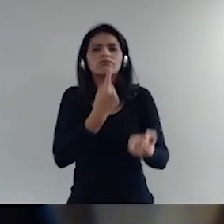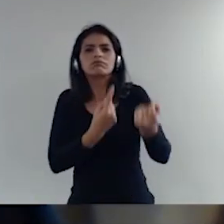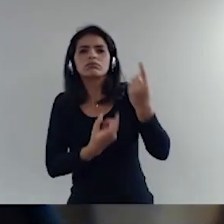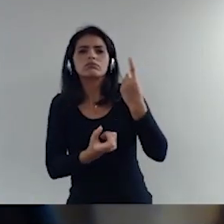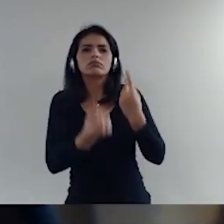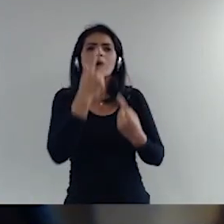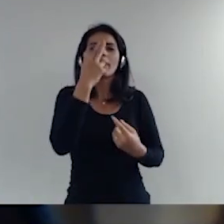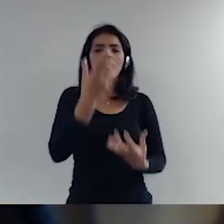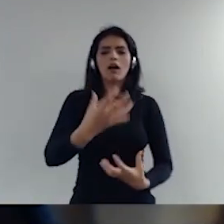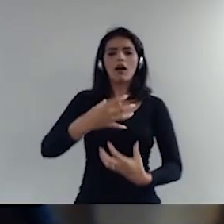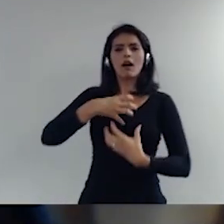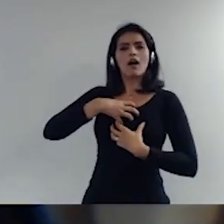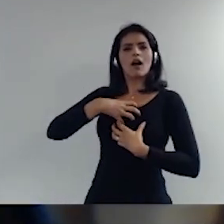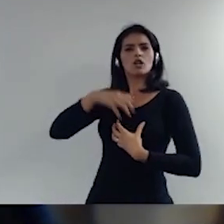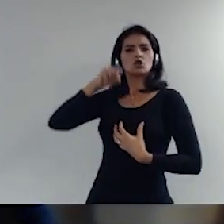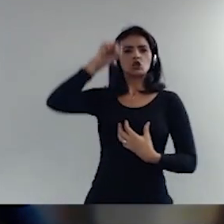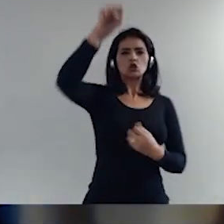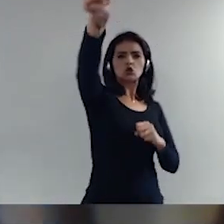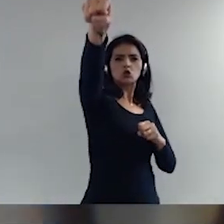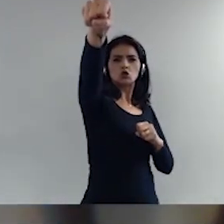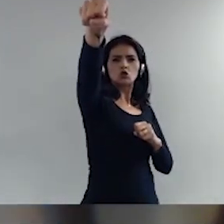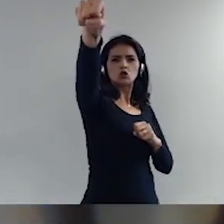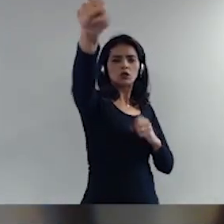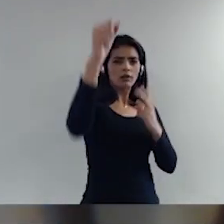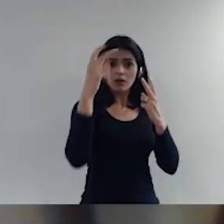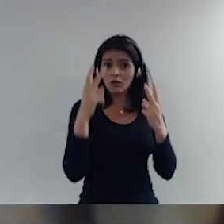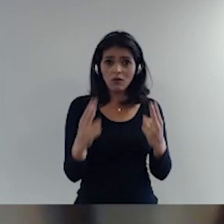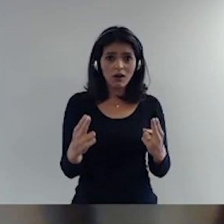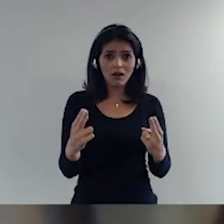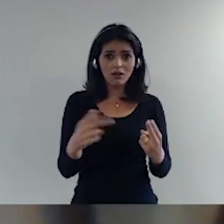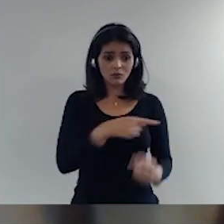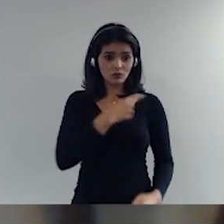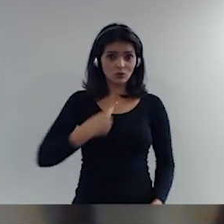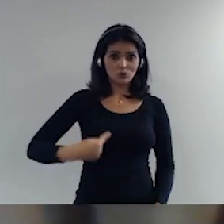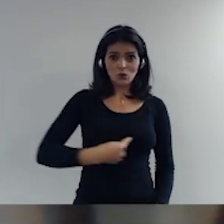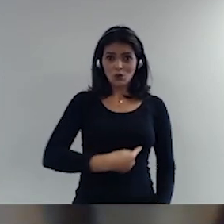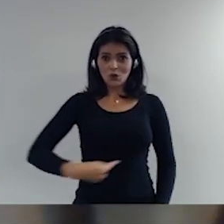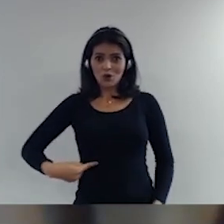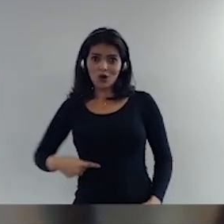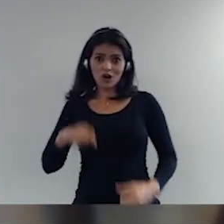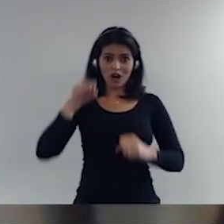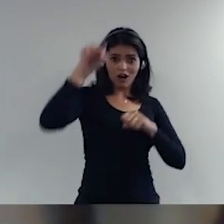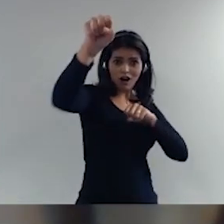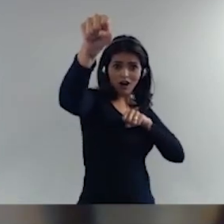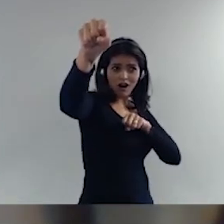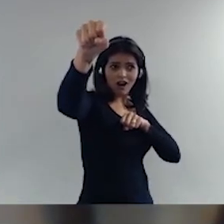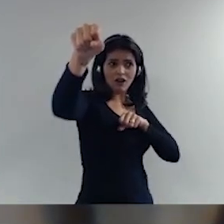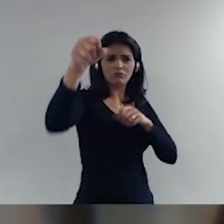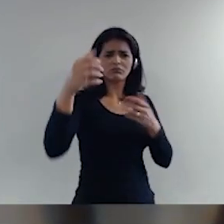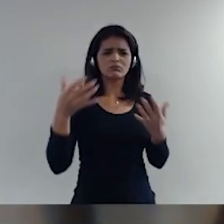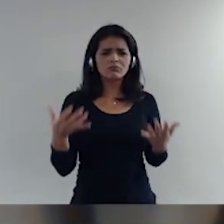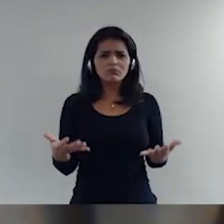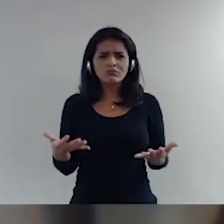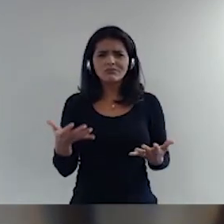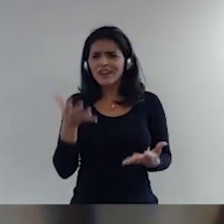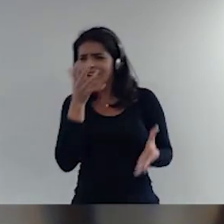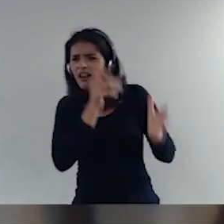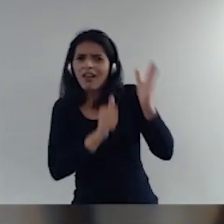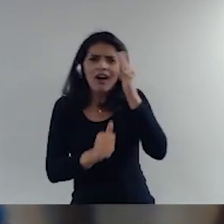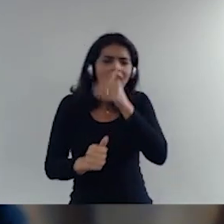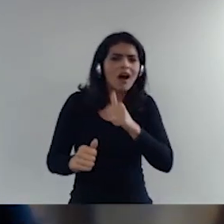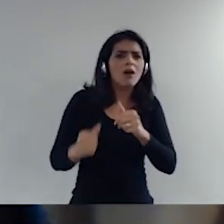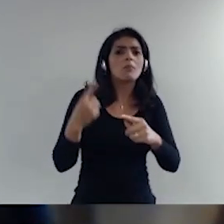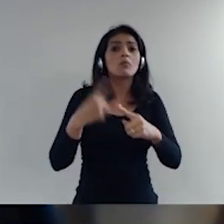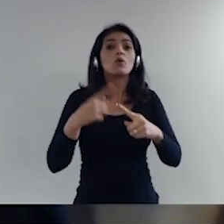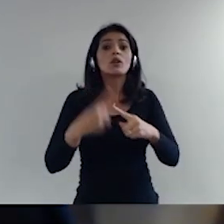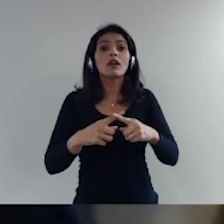sentir esses super-homens, né, no tratamento da questão da pandemia. E porque